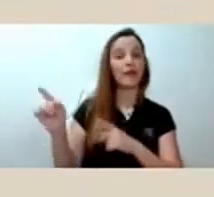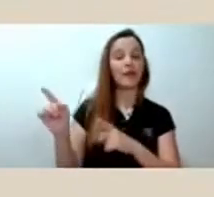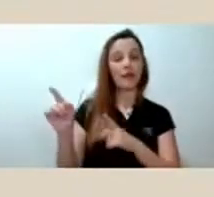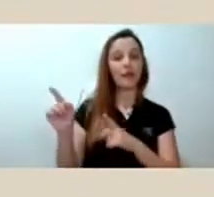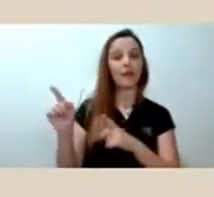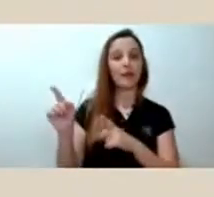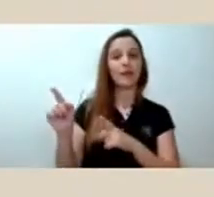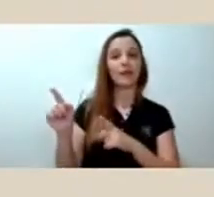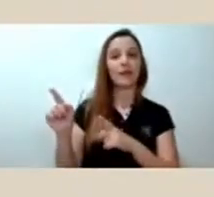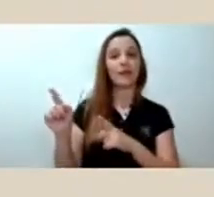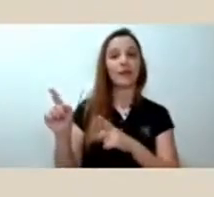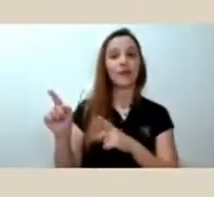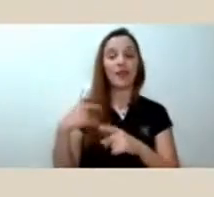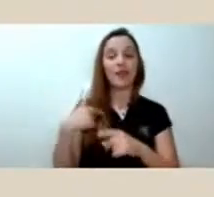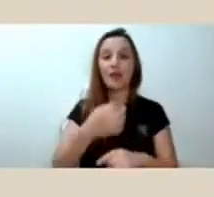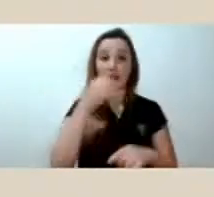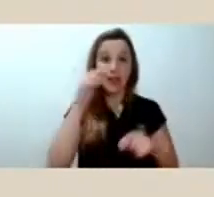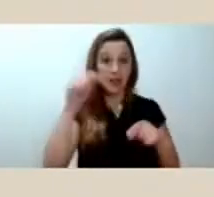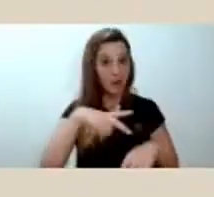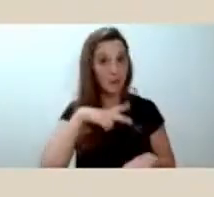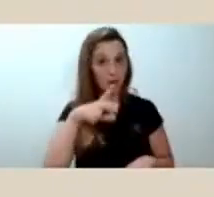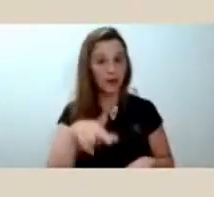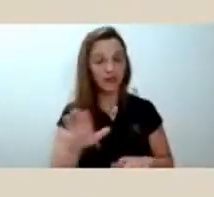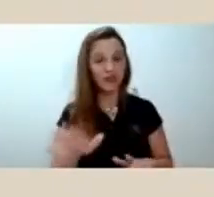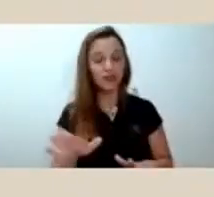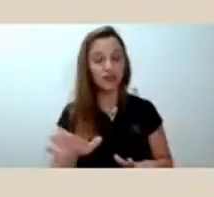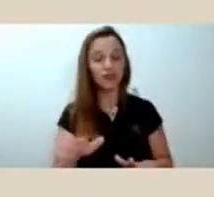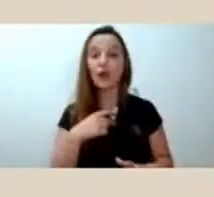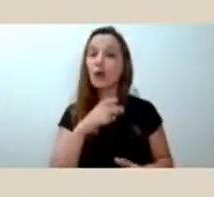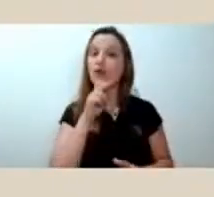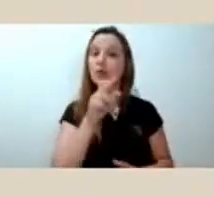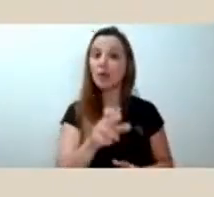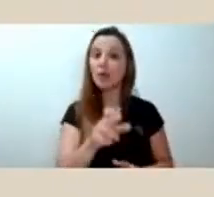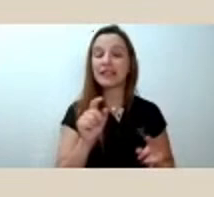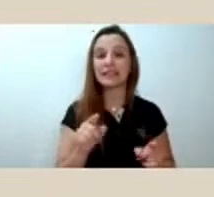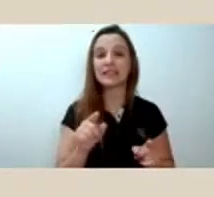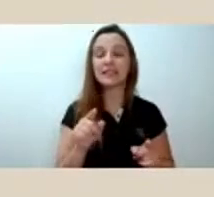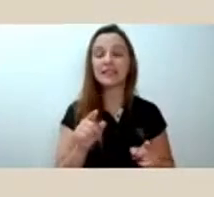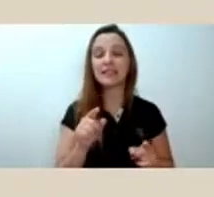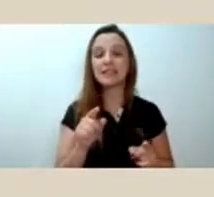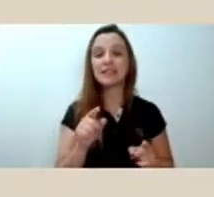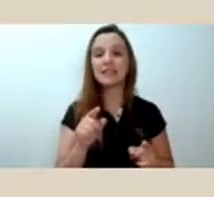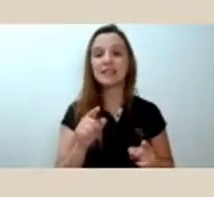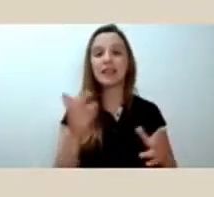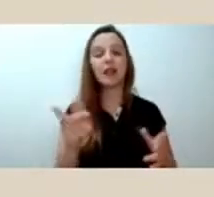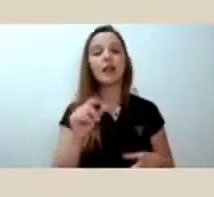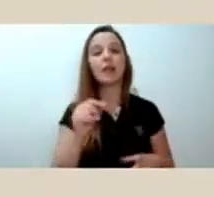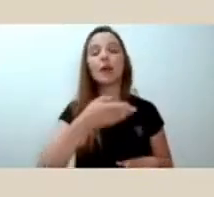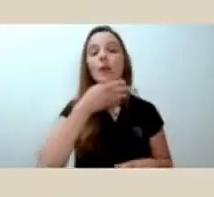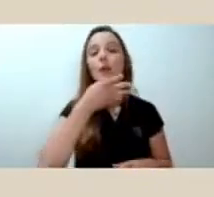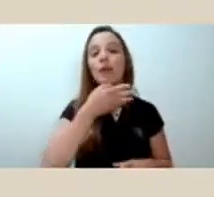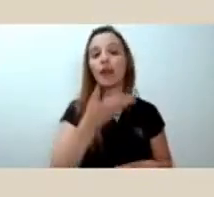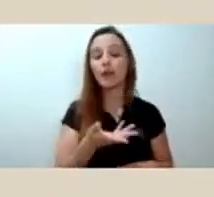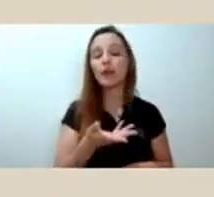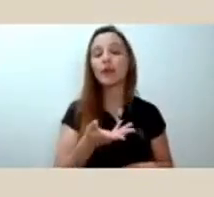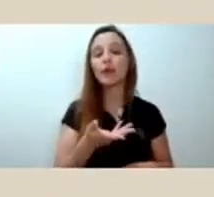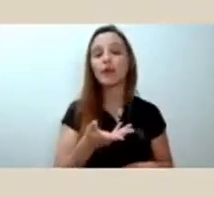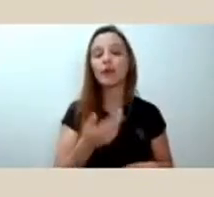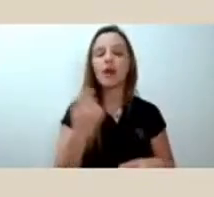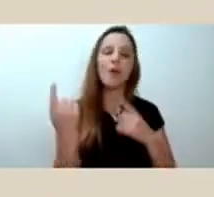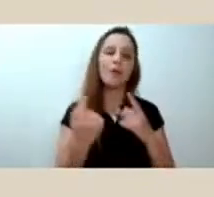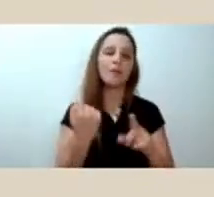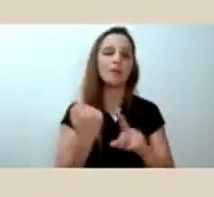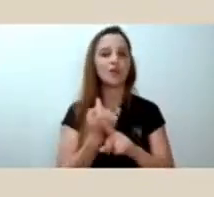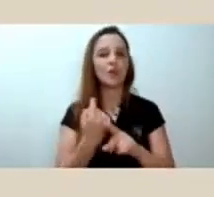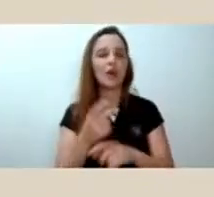vou falar aqui em português e responder a isso e fazendo um comentário com algumas coisas que o